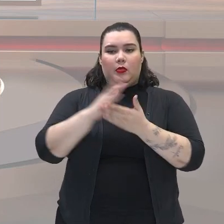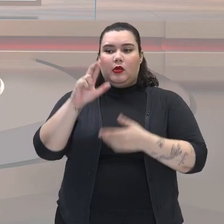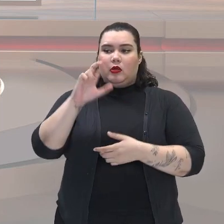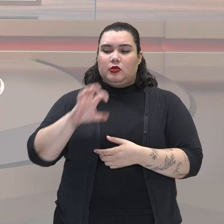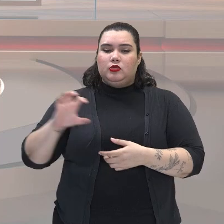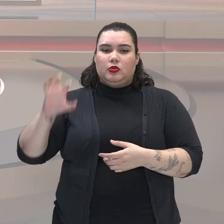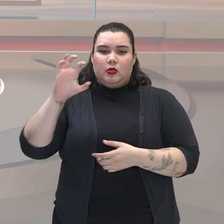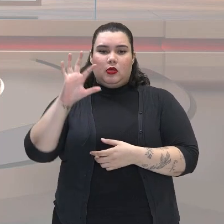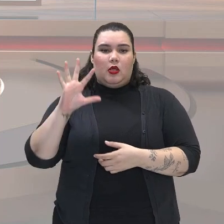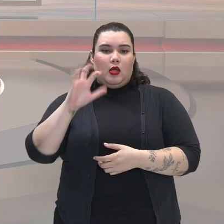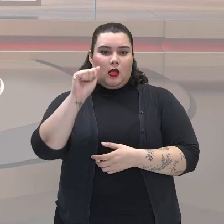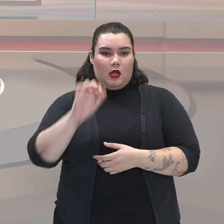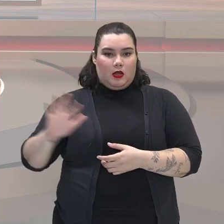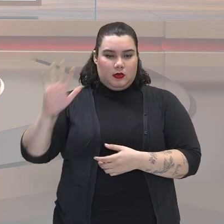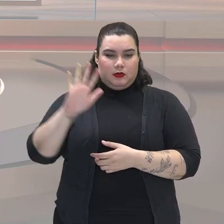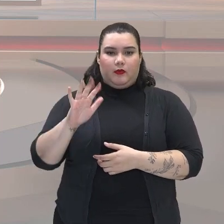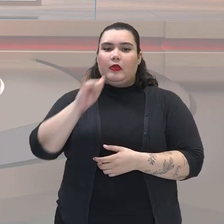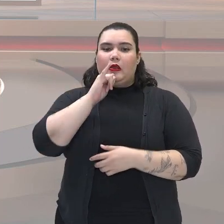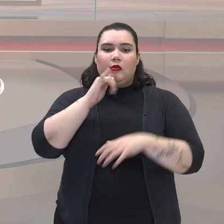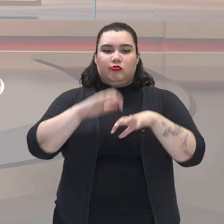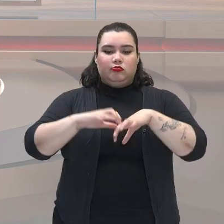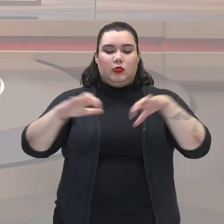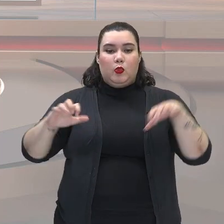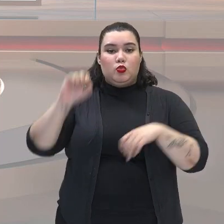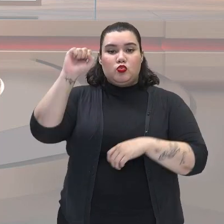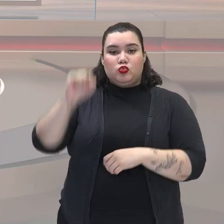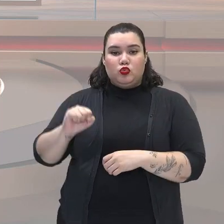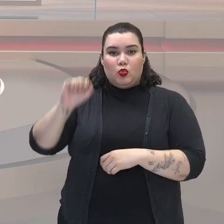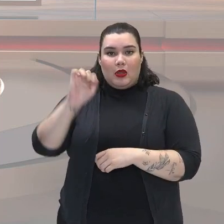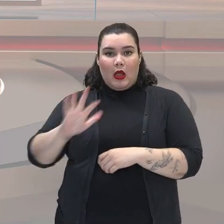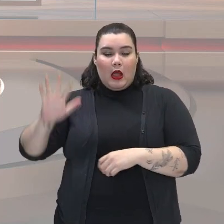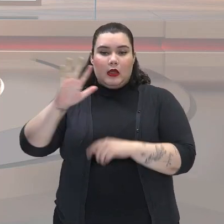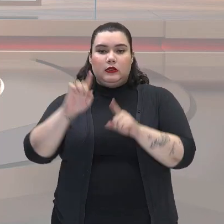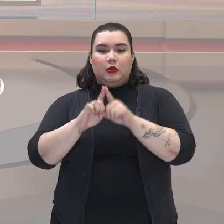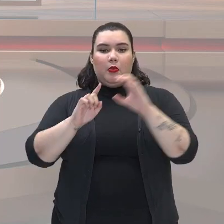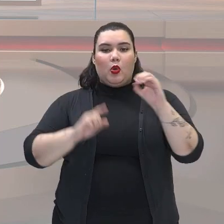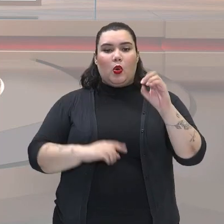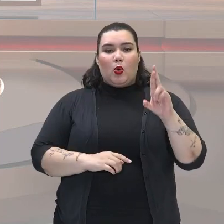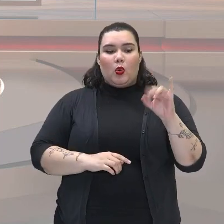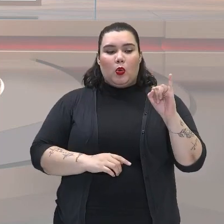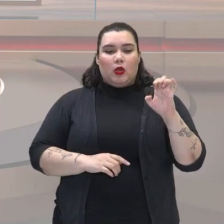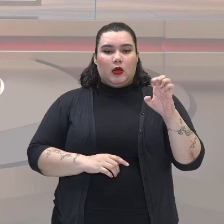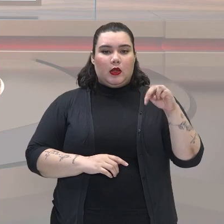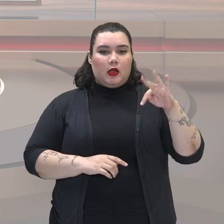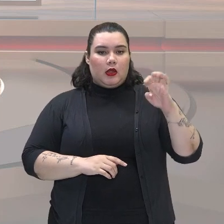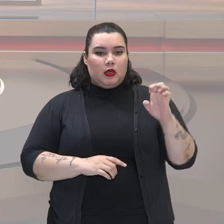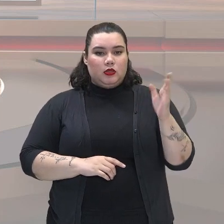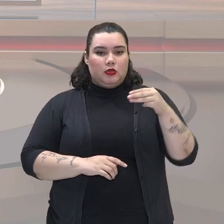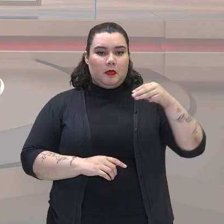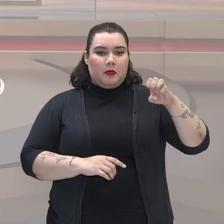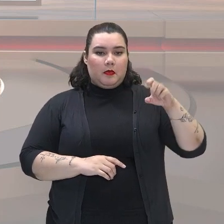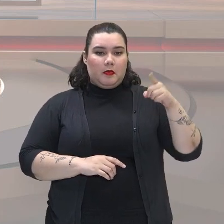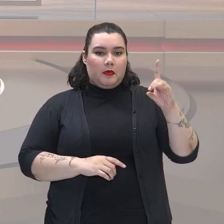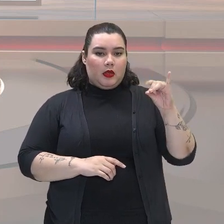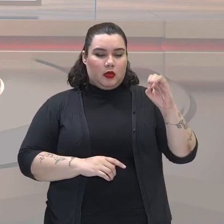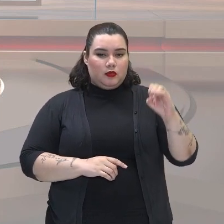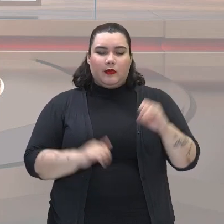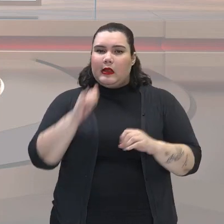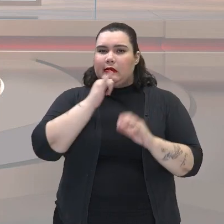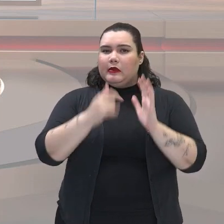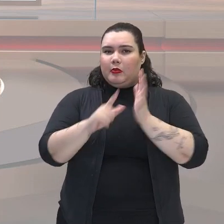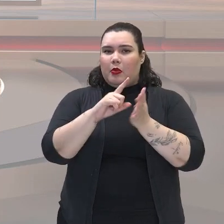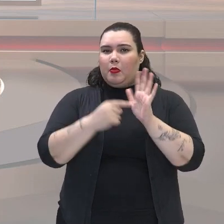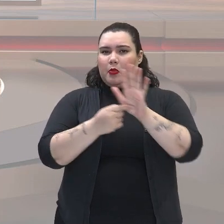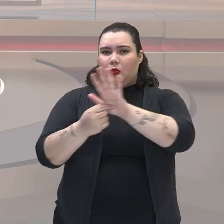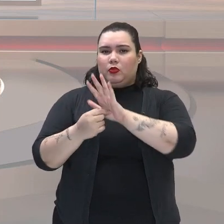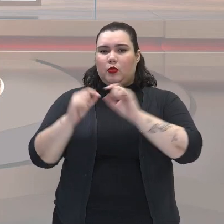de separatismo no sul da Ásia e no Oriente Médio. Na região da Caxemira, por exemplo, a disputa